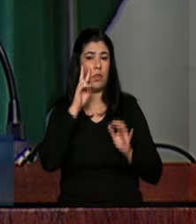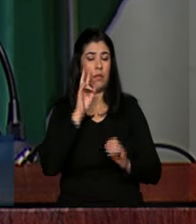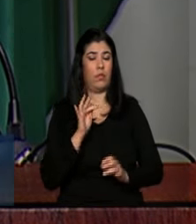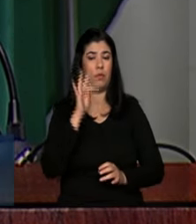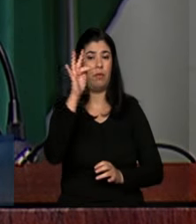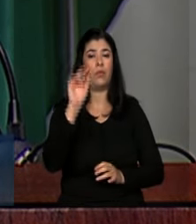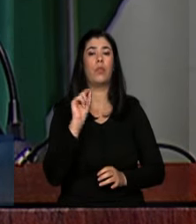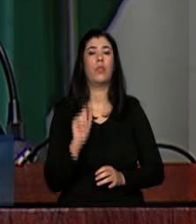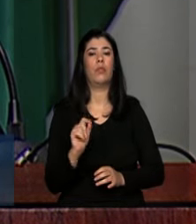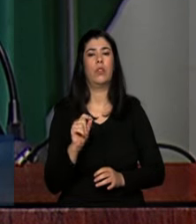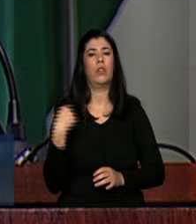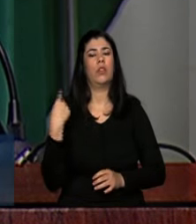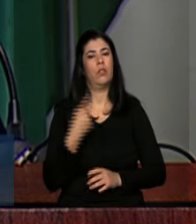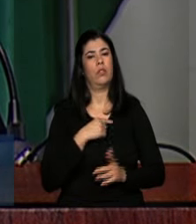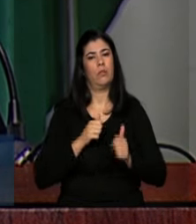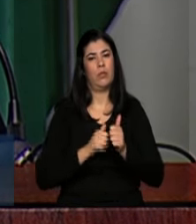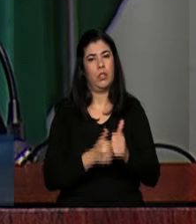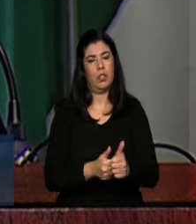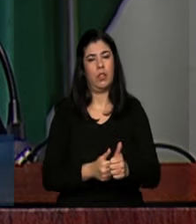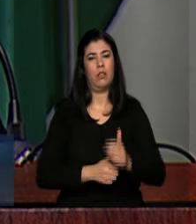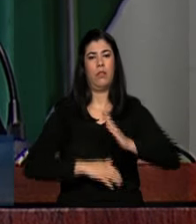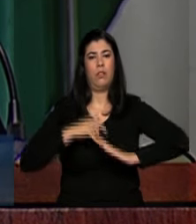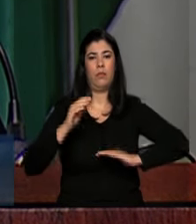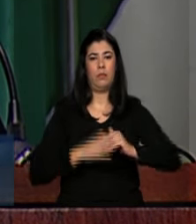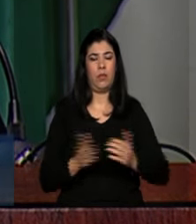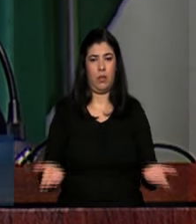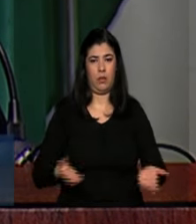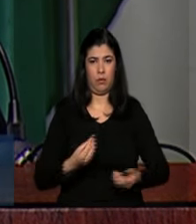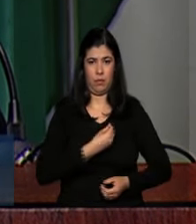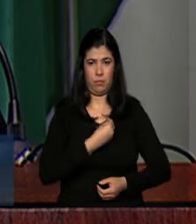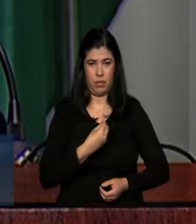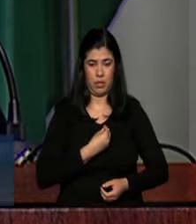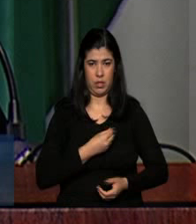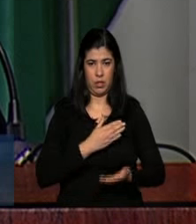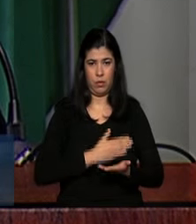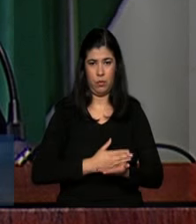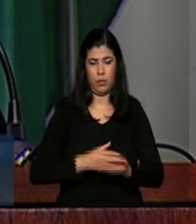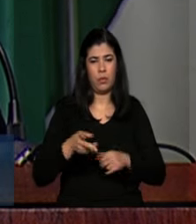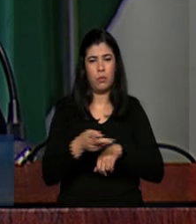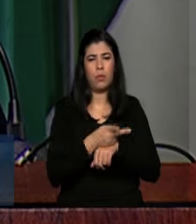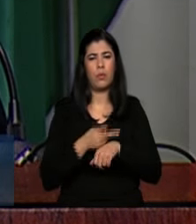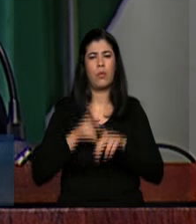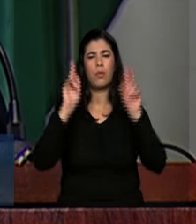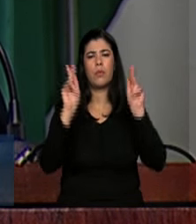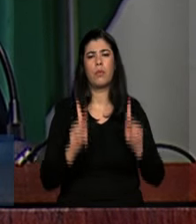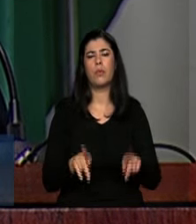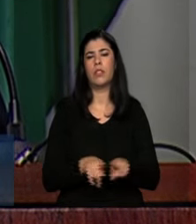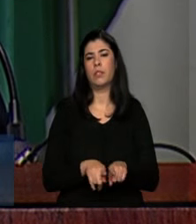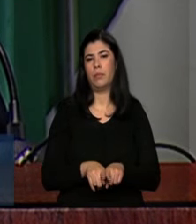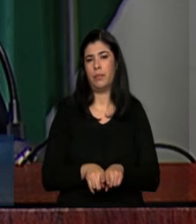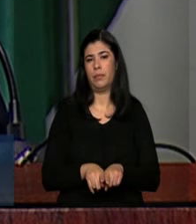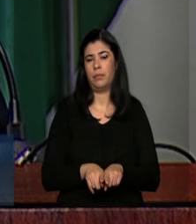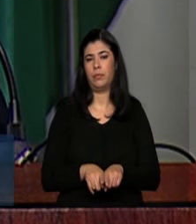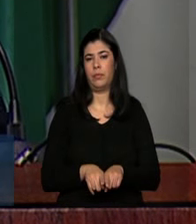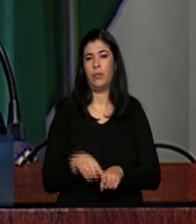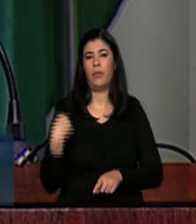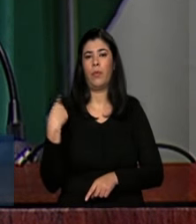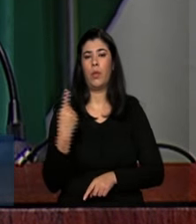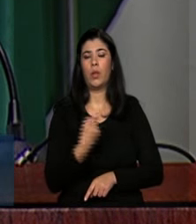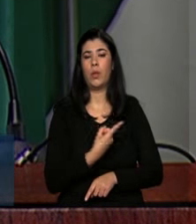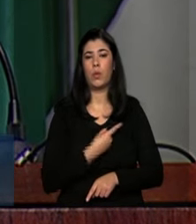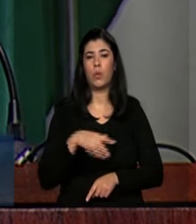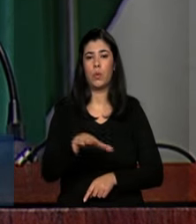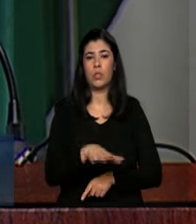futuro já nos guia na construção do presente, a começar pela busca da paz. Em nossa